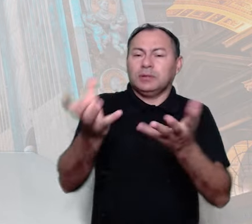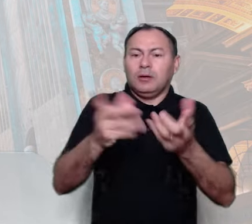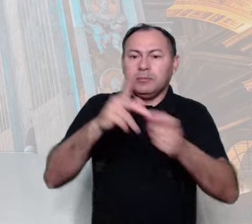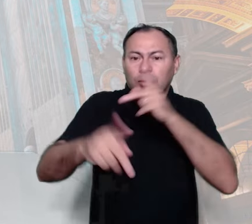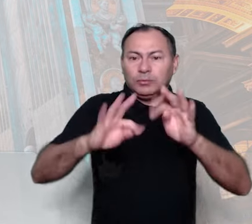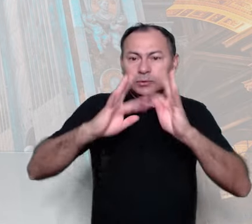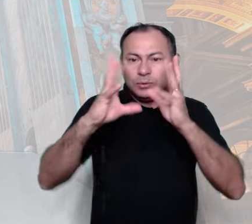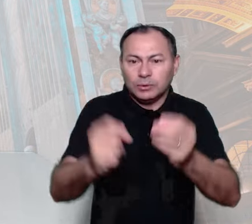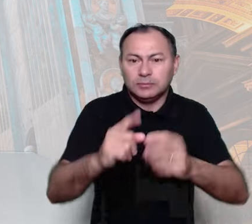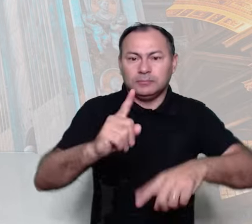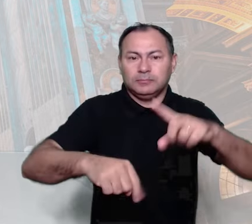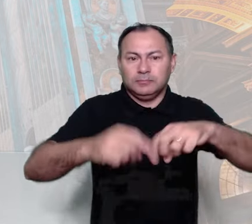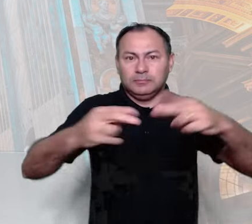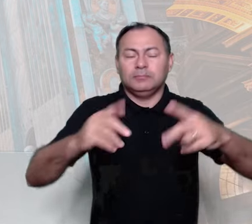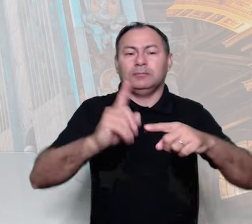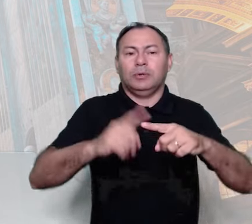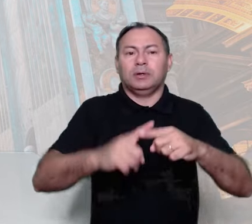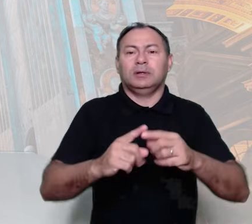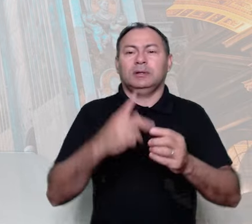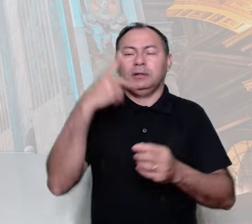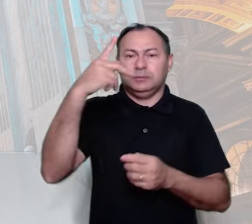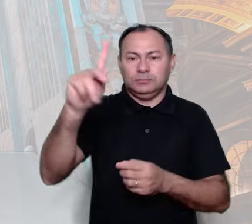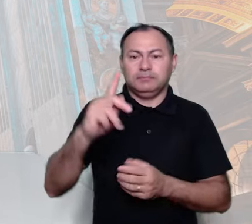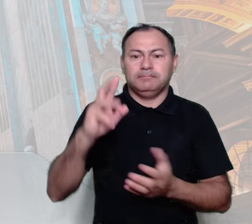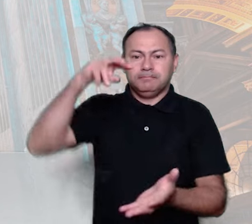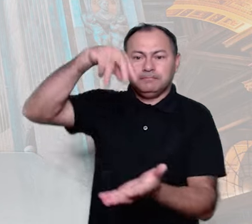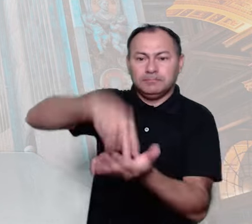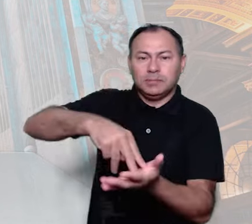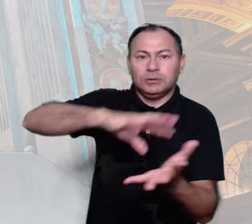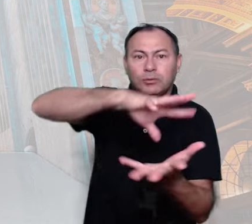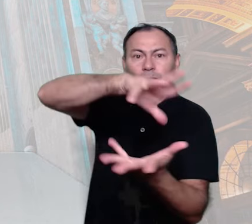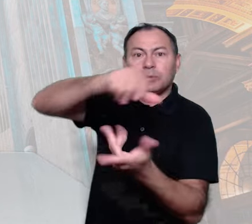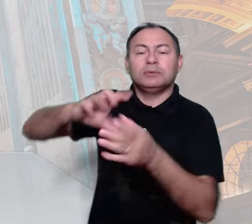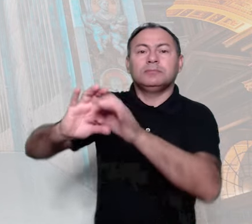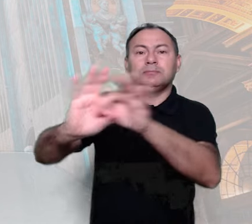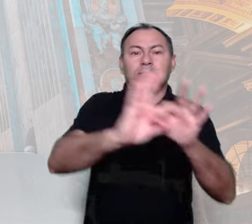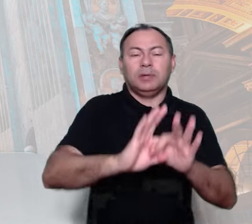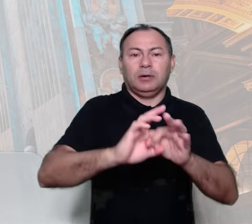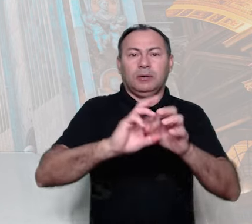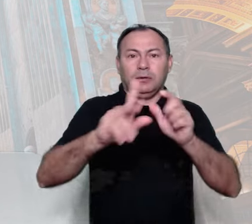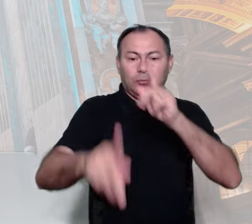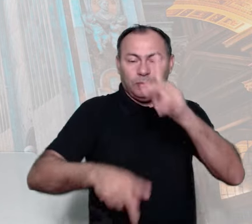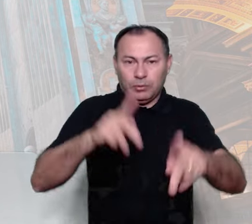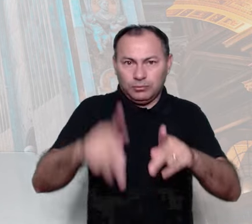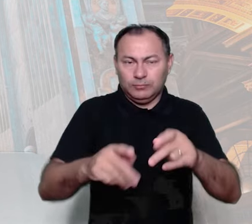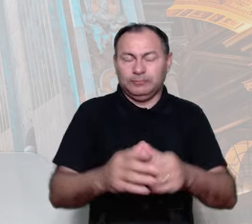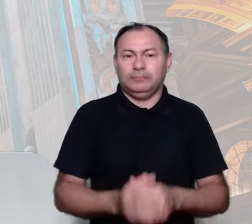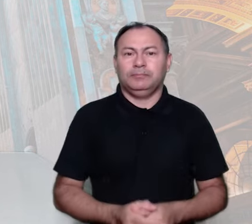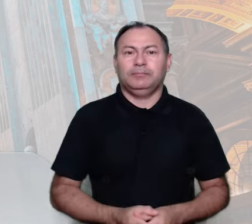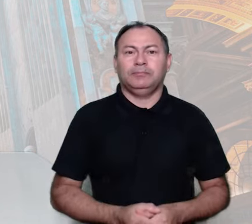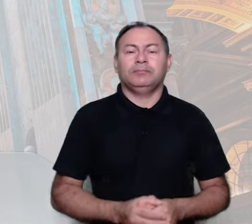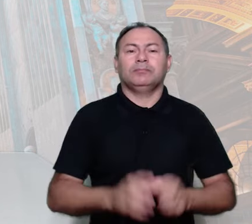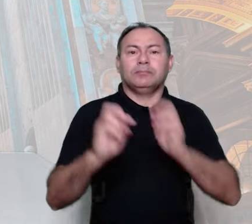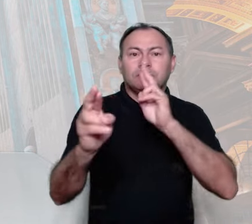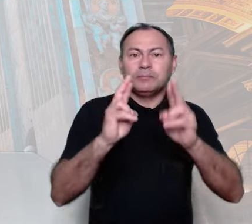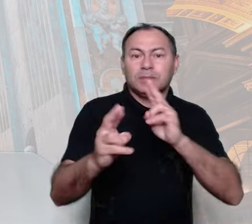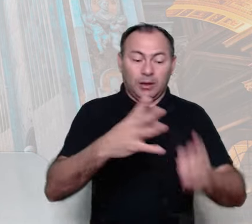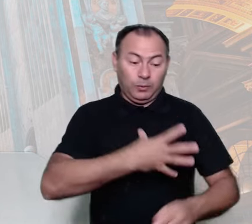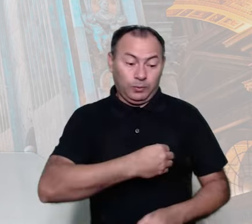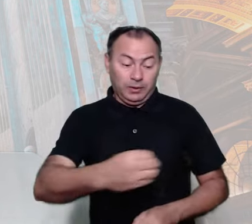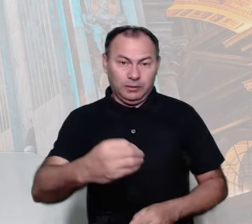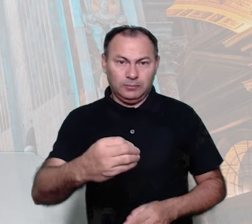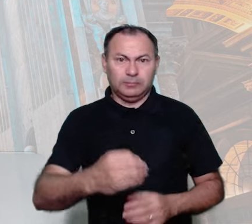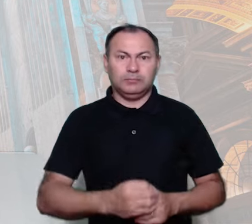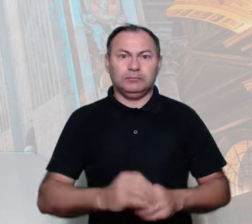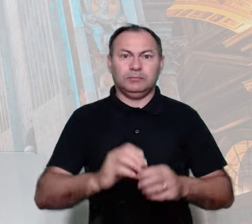união que Deus quer para a humanidade toda e é instrumento, porque com sua atuação no mundo reúne a humanidade. Com